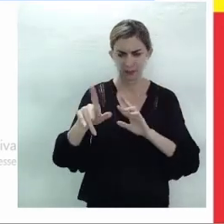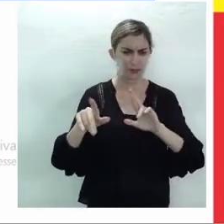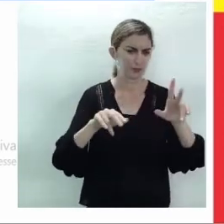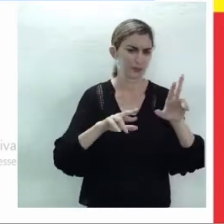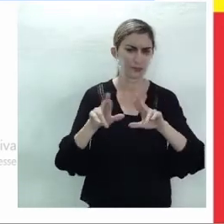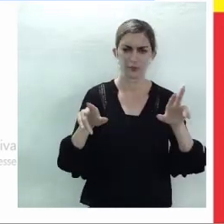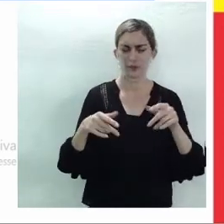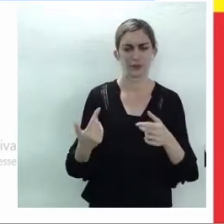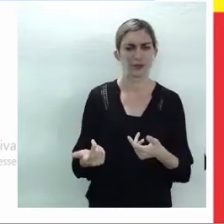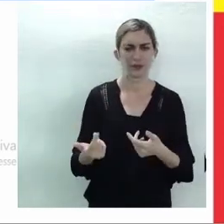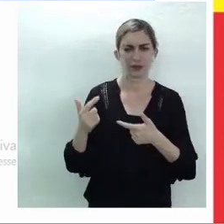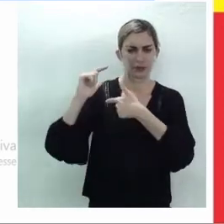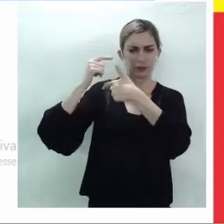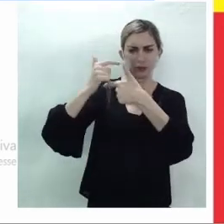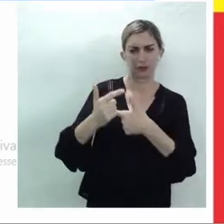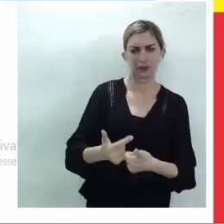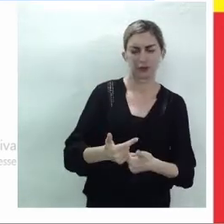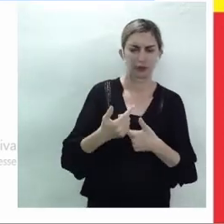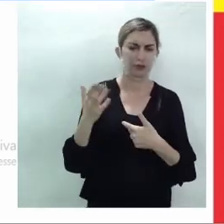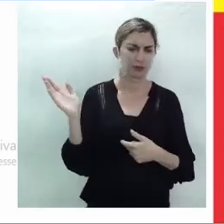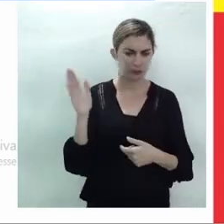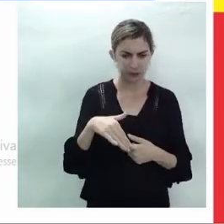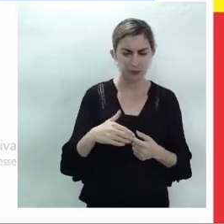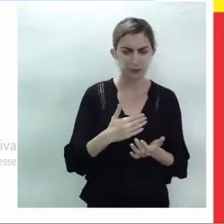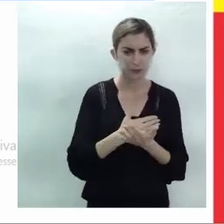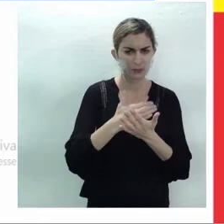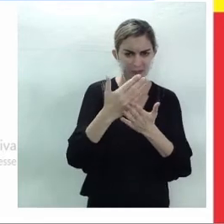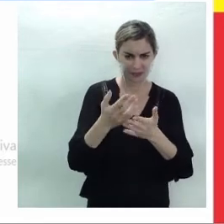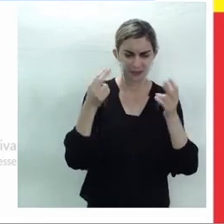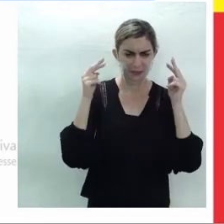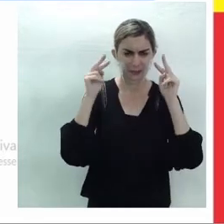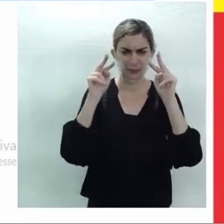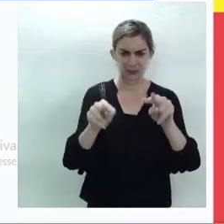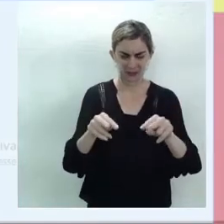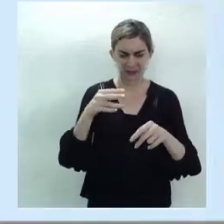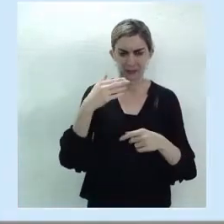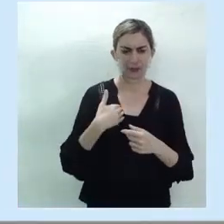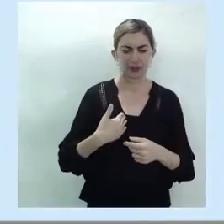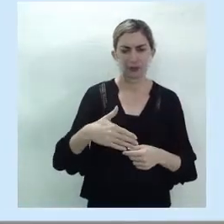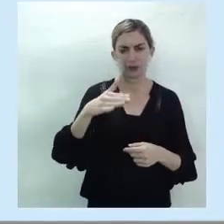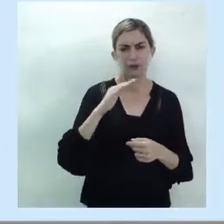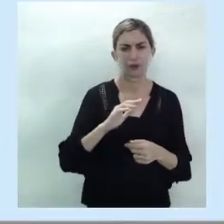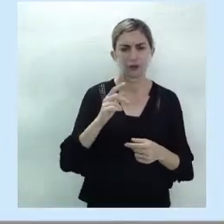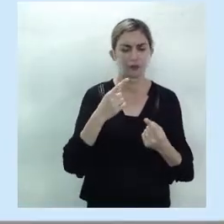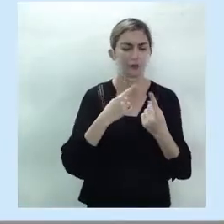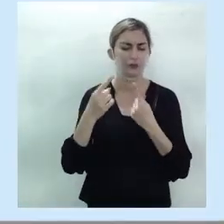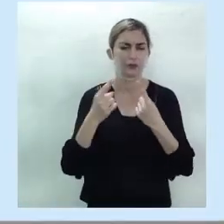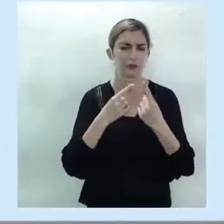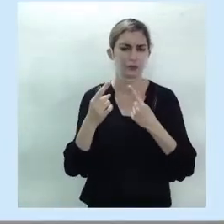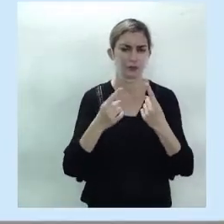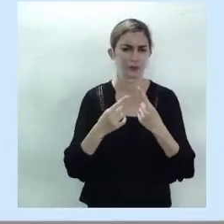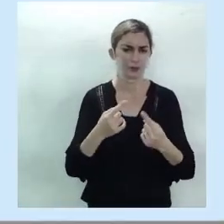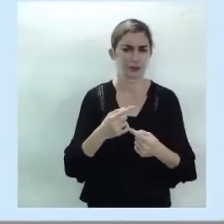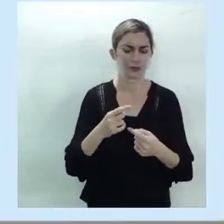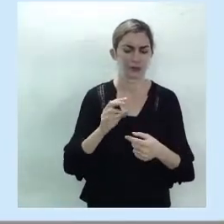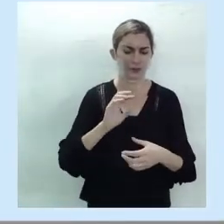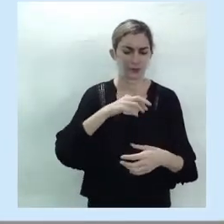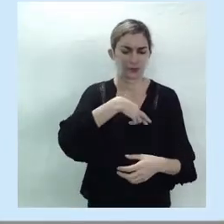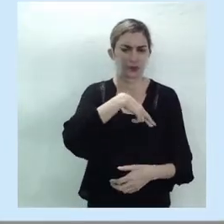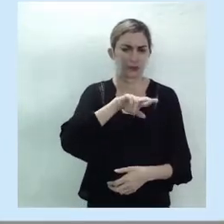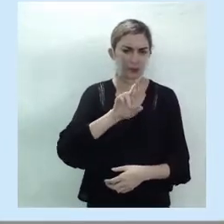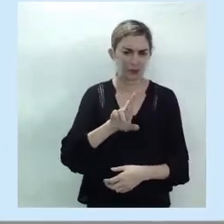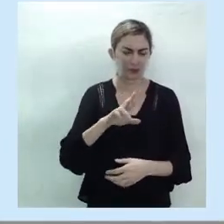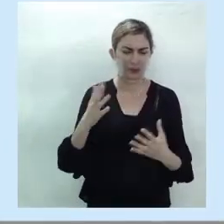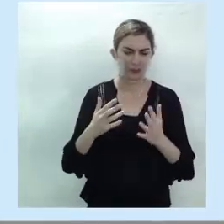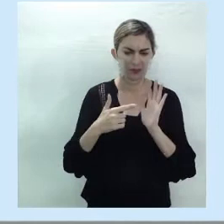diferentes tradições religiosas. Vamos adiante. Olhem só, princípios para o diálogo interreligioso.